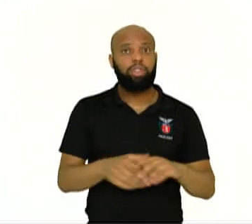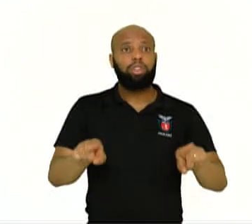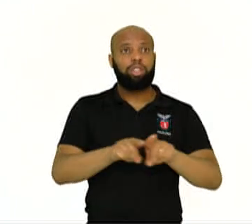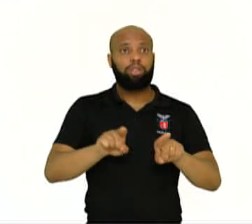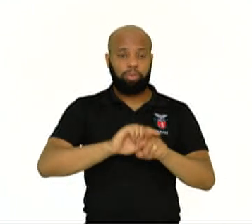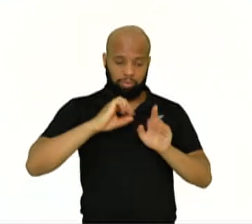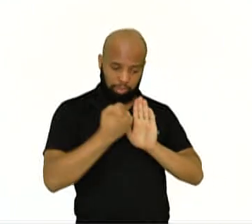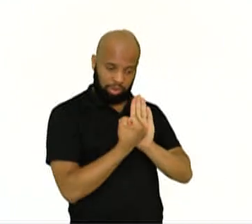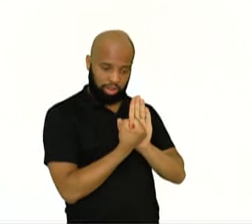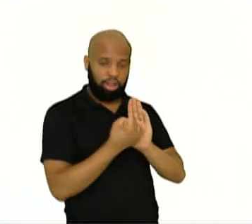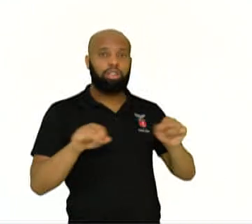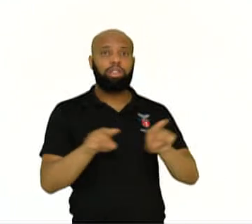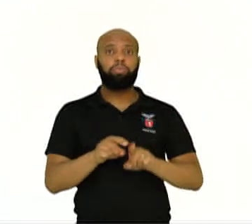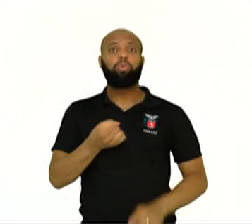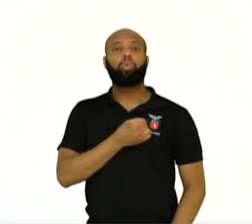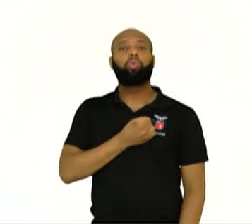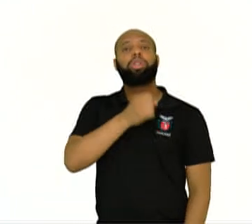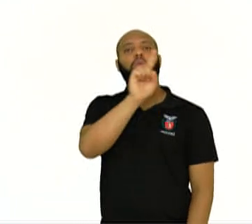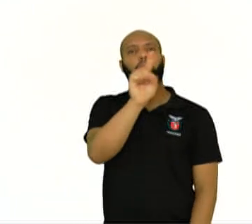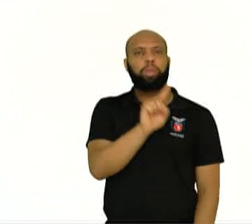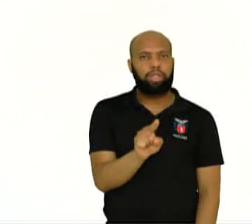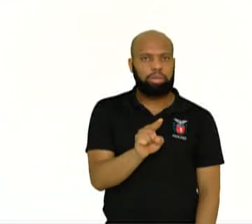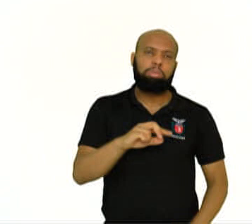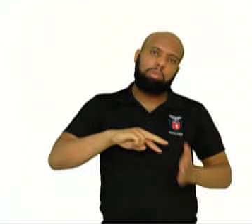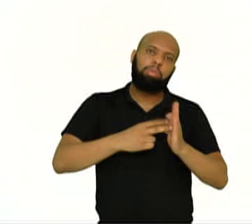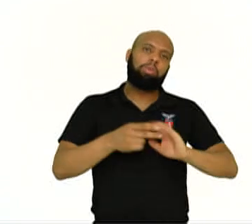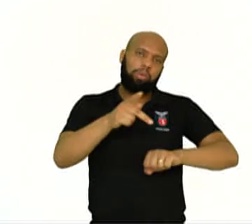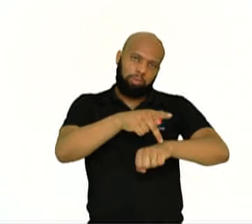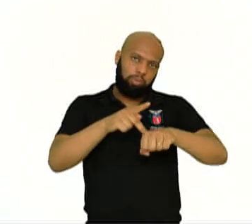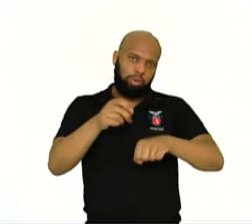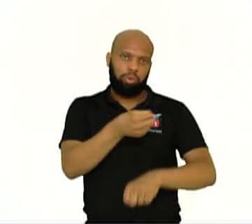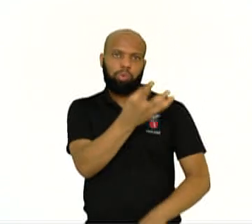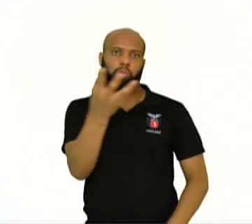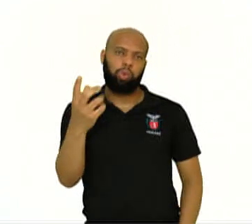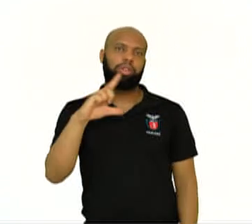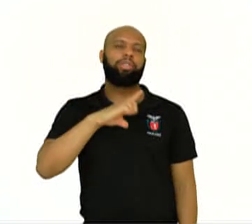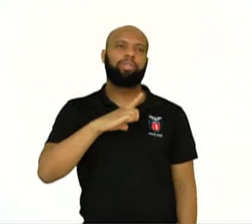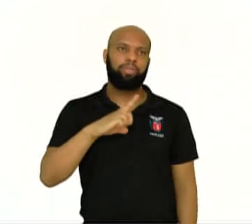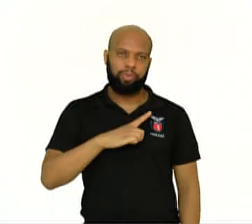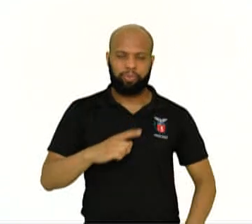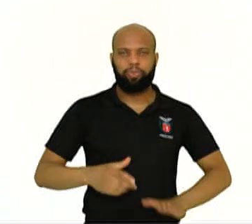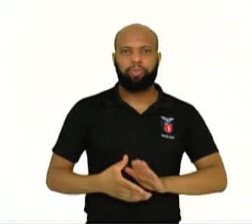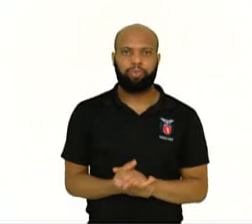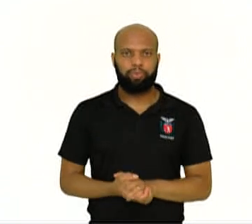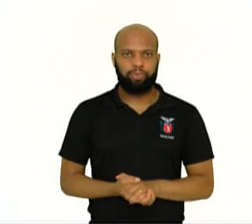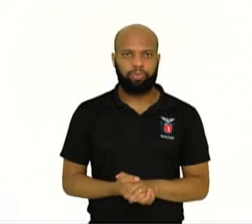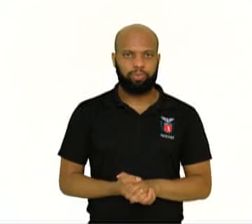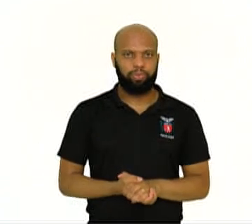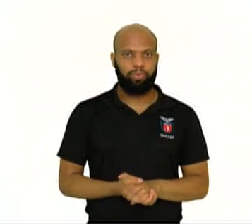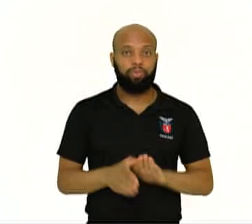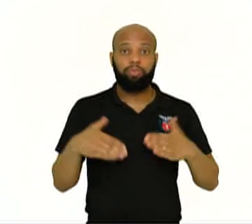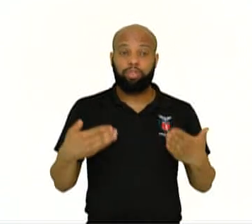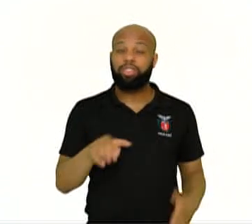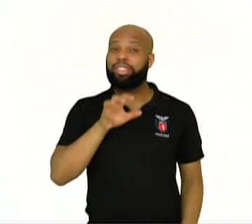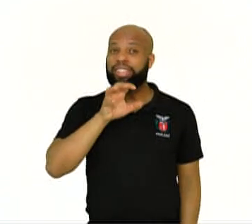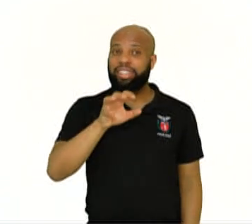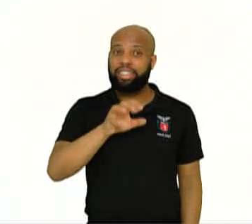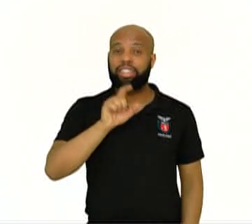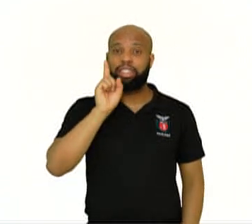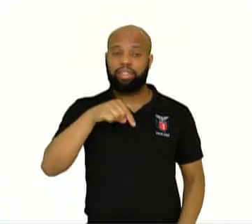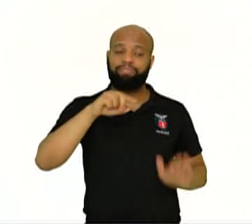seu símbolo e o número atômico, que é a mesma coisa que quantidade de prótons. Então, isso é